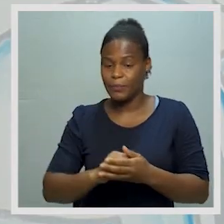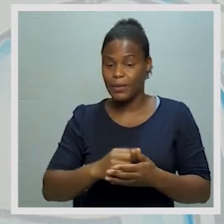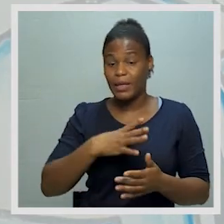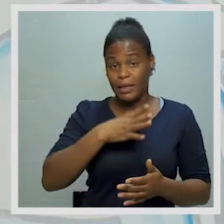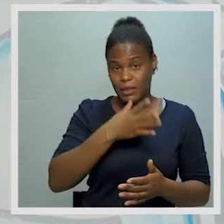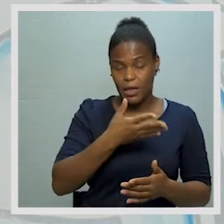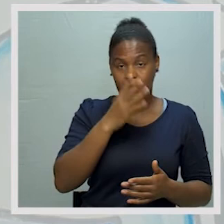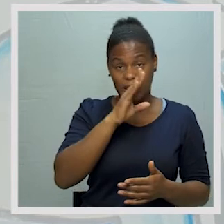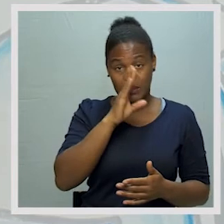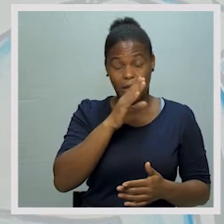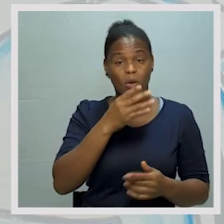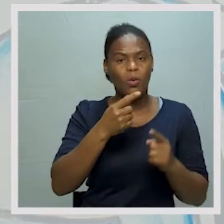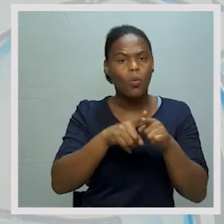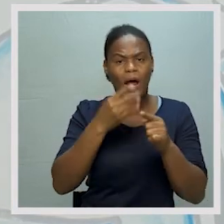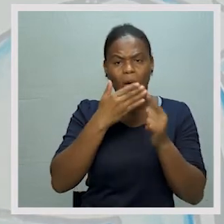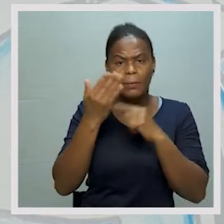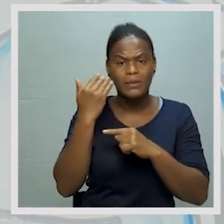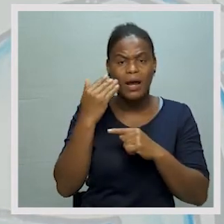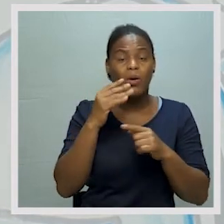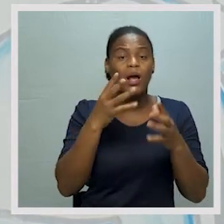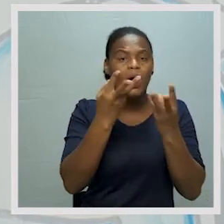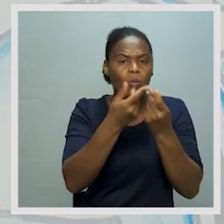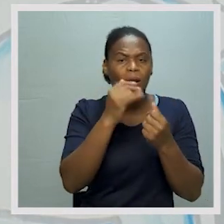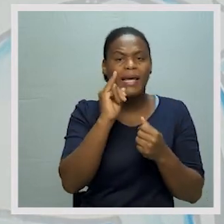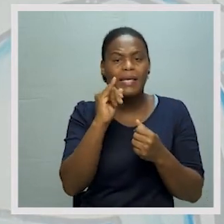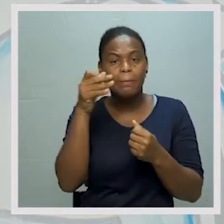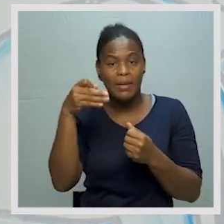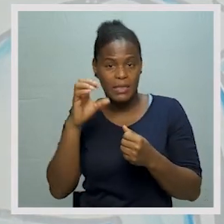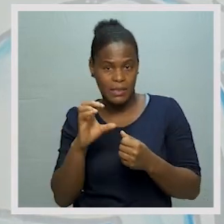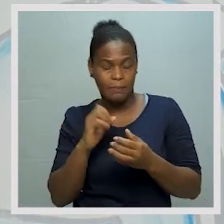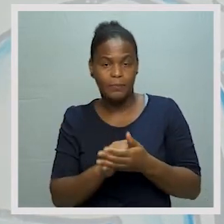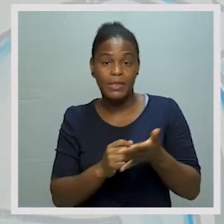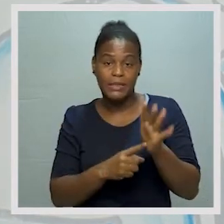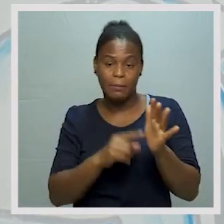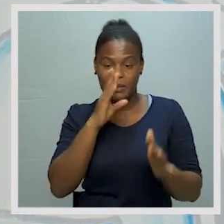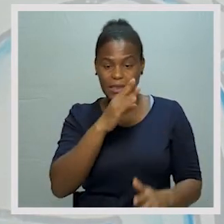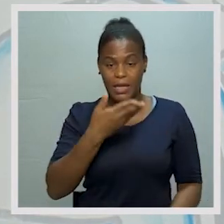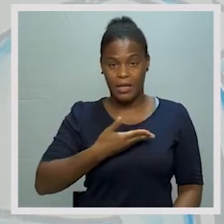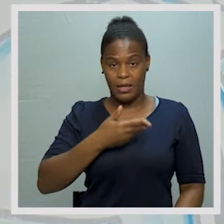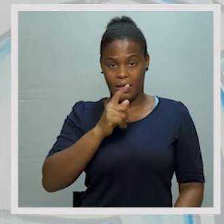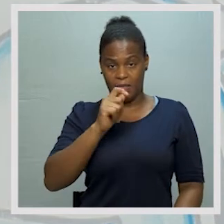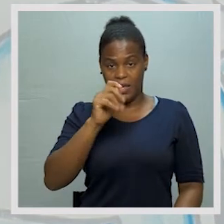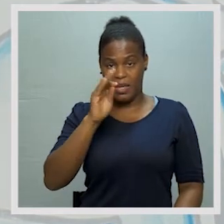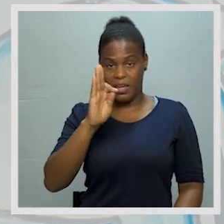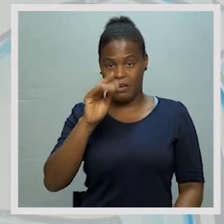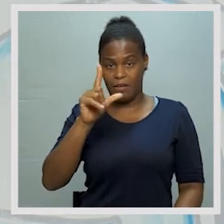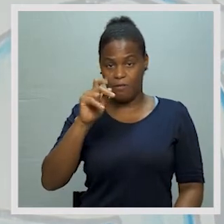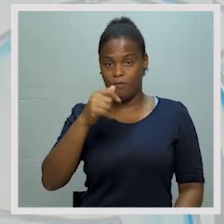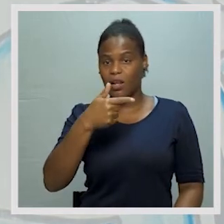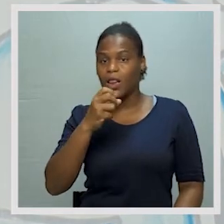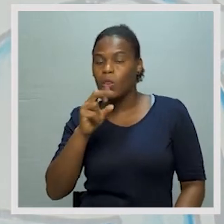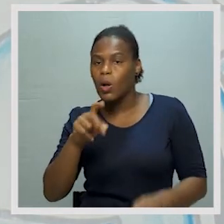deflator, como nós vimos no ano passado, quando nós calculamos o IPC, se o deflator for de 100, significa que não